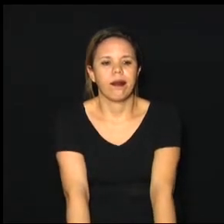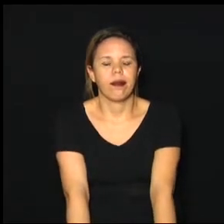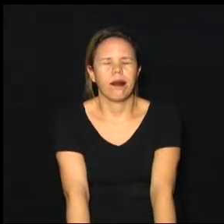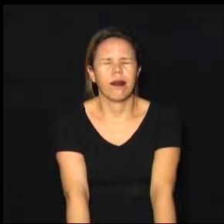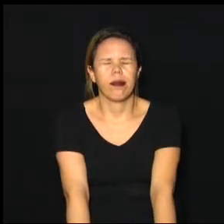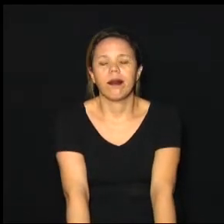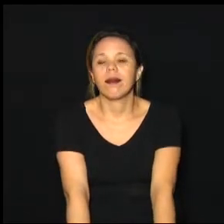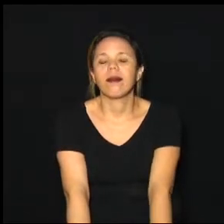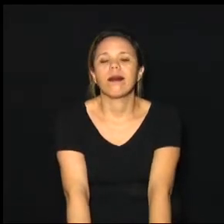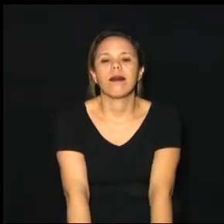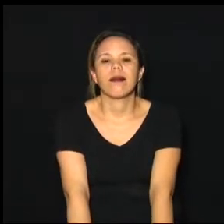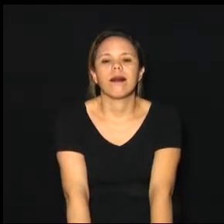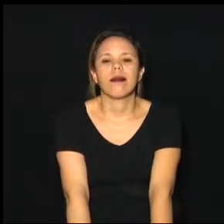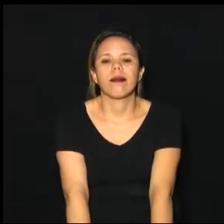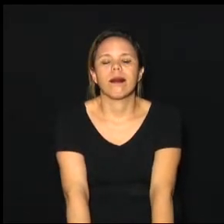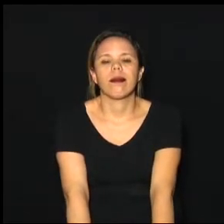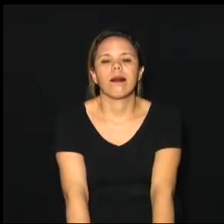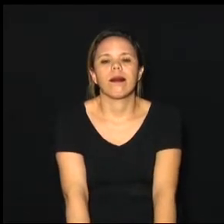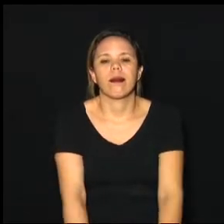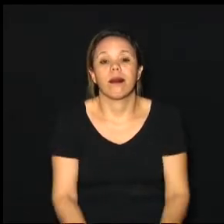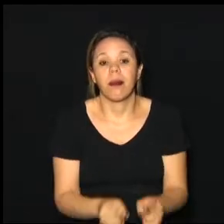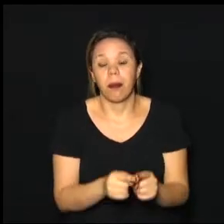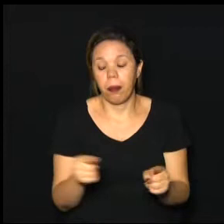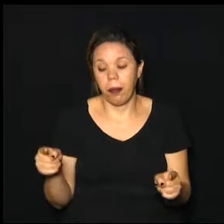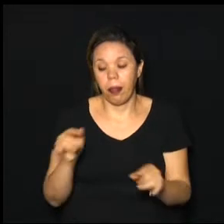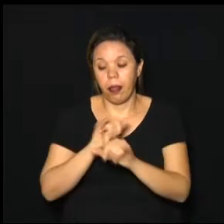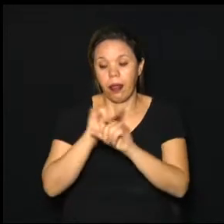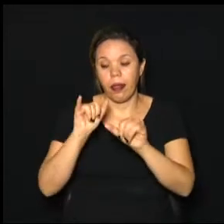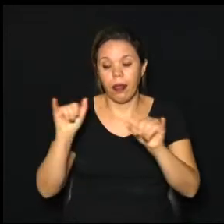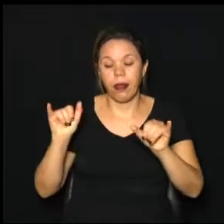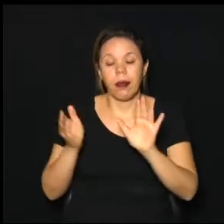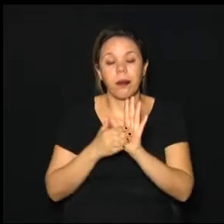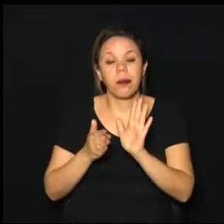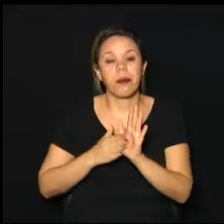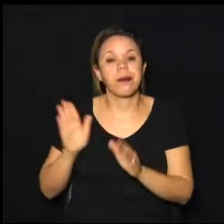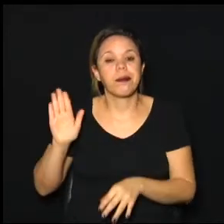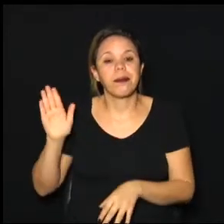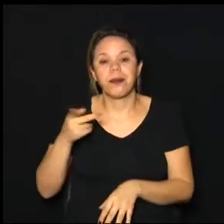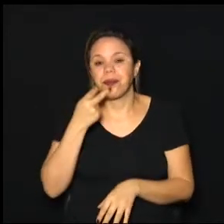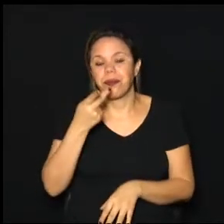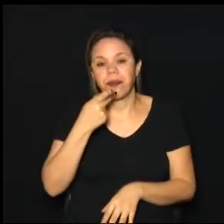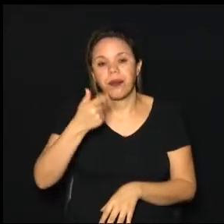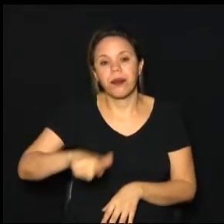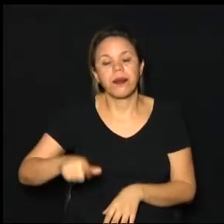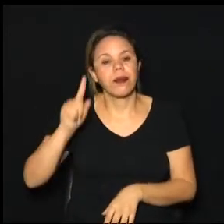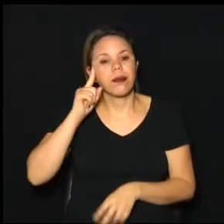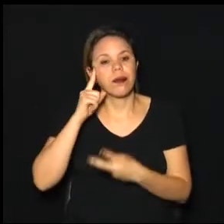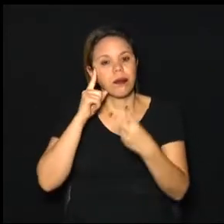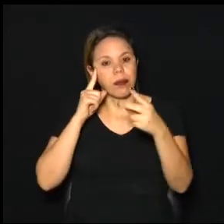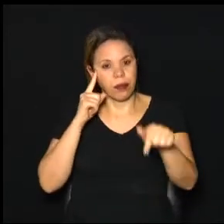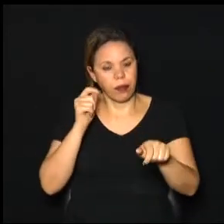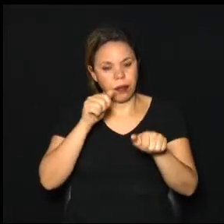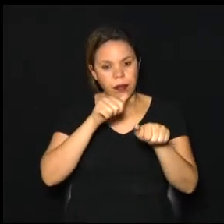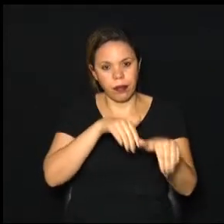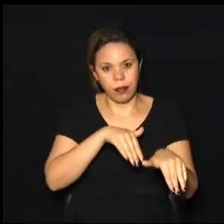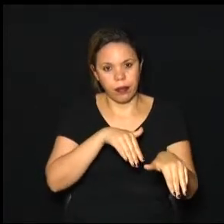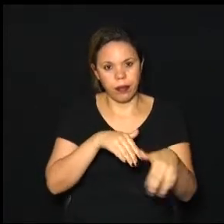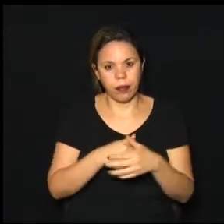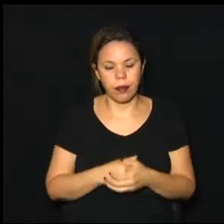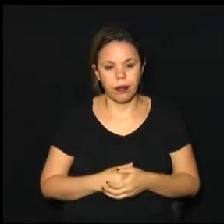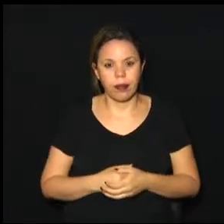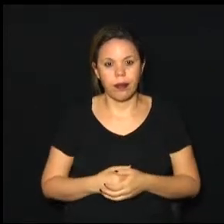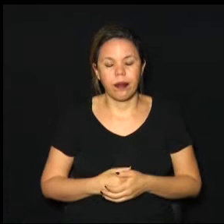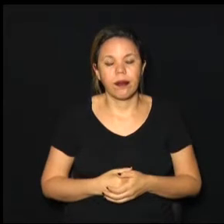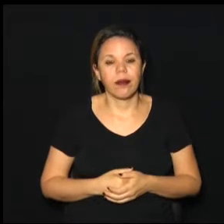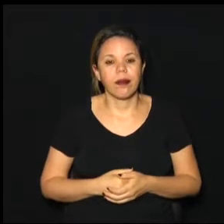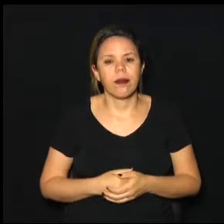Muito bem. Fase campanha eleitoral. Já disse, repito, quando começam as eleições? Dia 27 de setembro. Dia 27